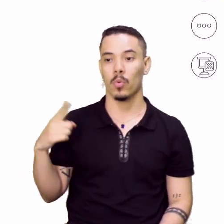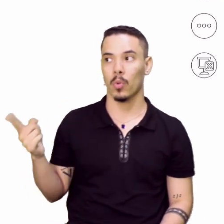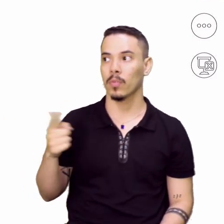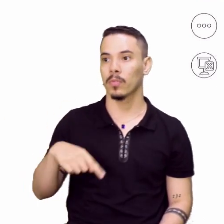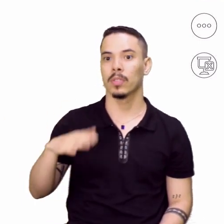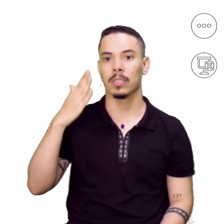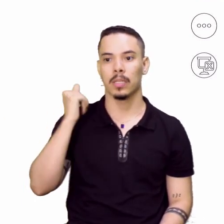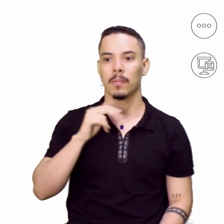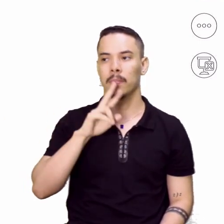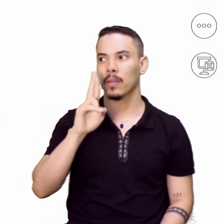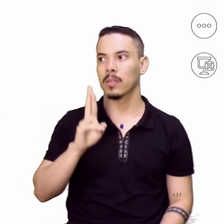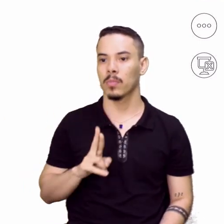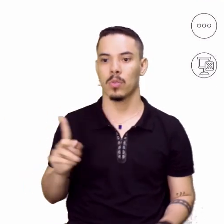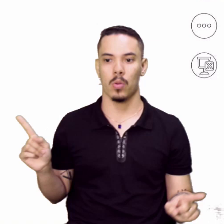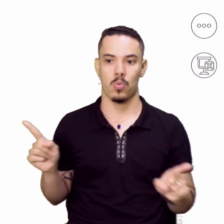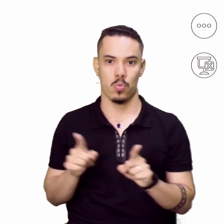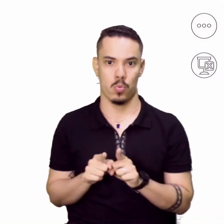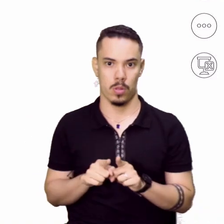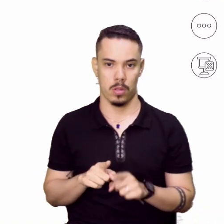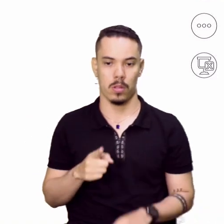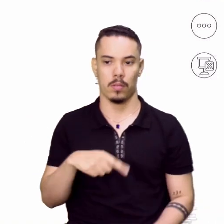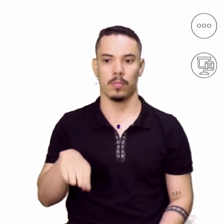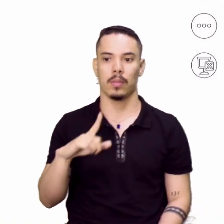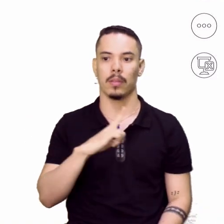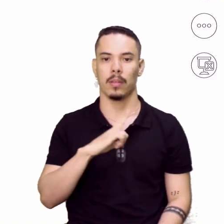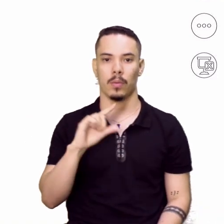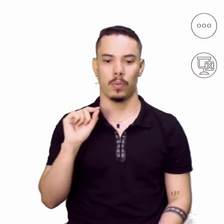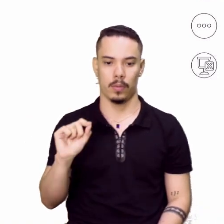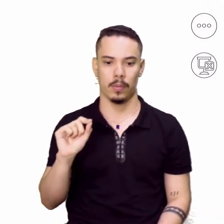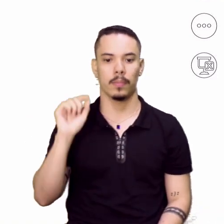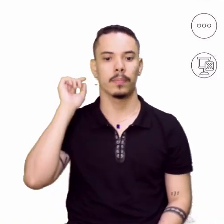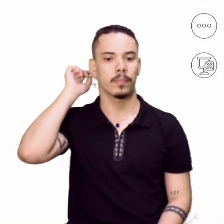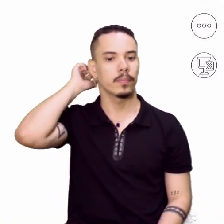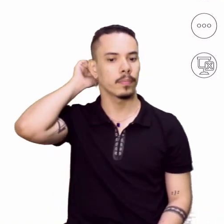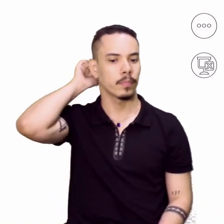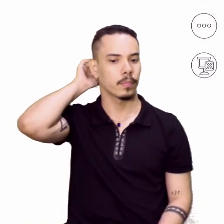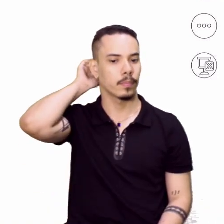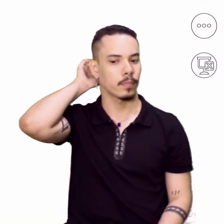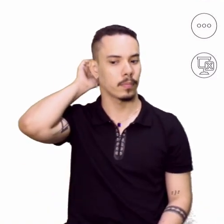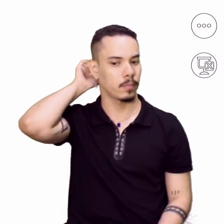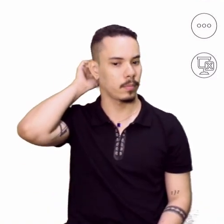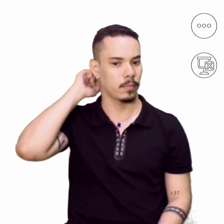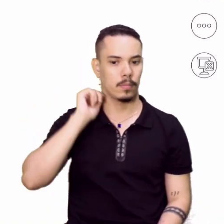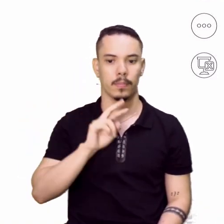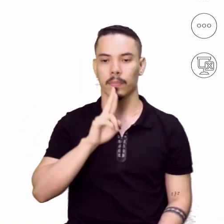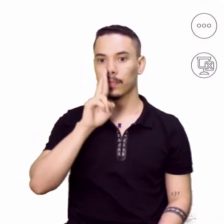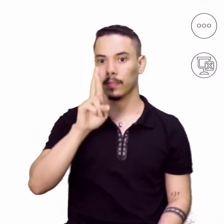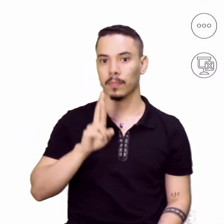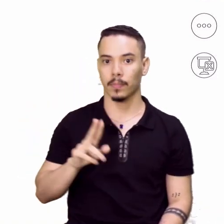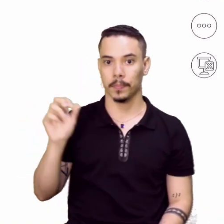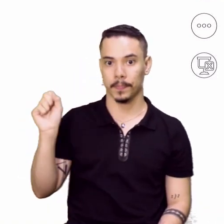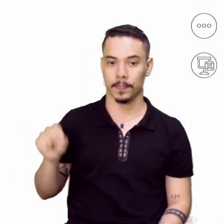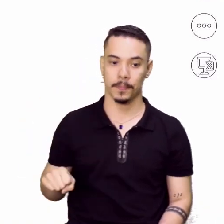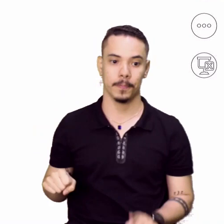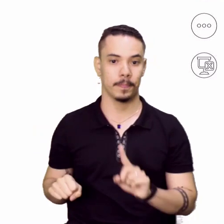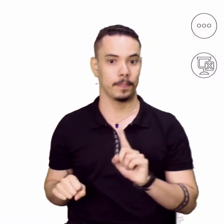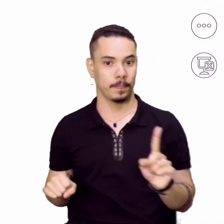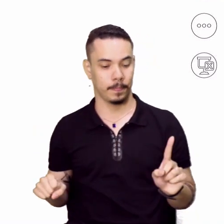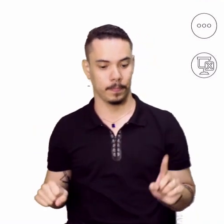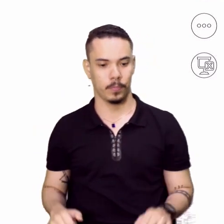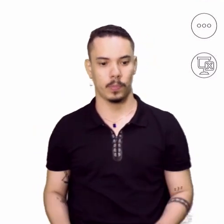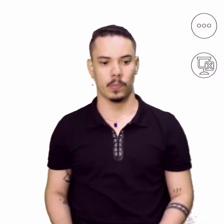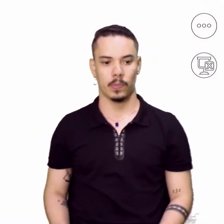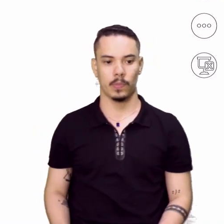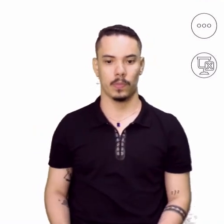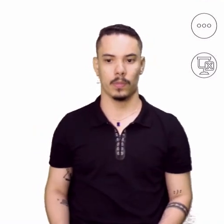aquelas respostas curtas né onde você tem aí eh a opção de responder com sim ou não e aí